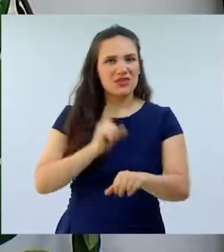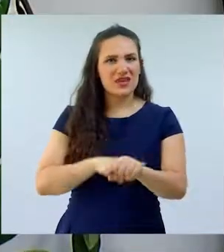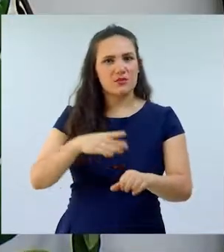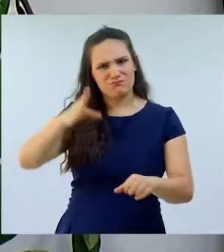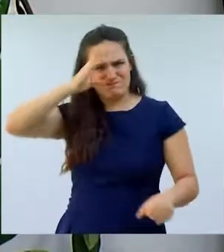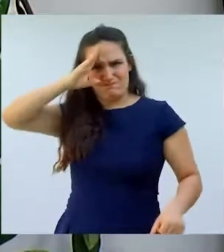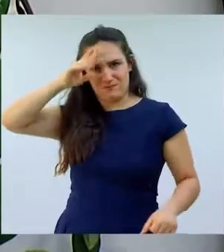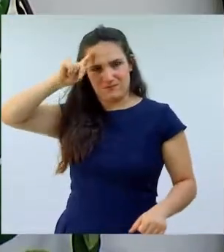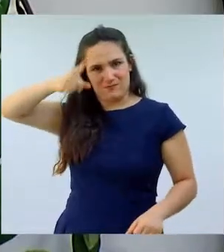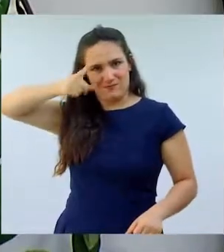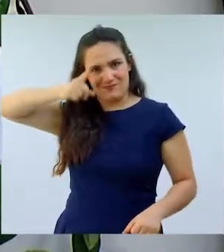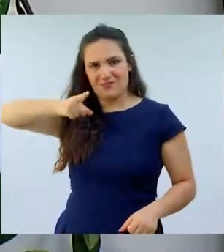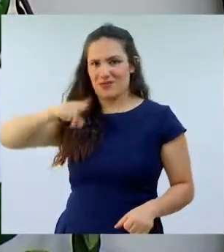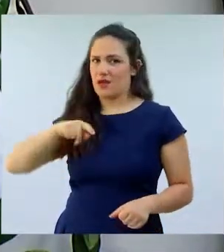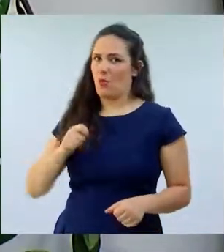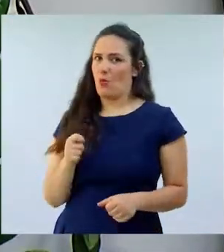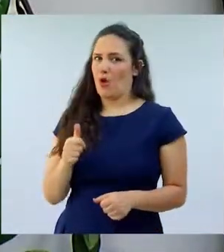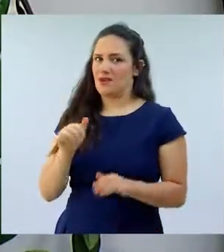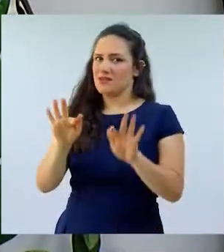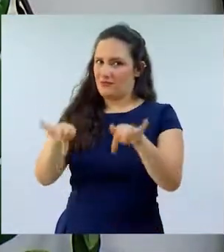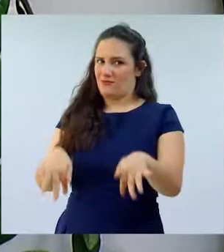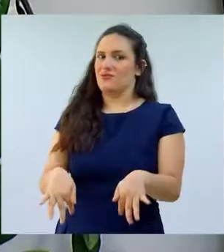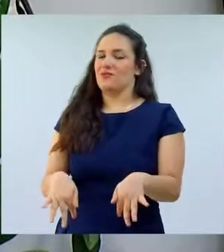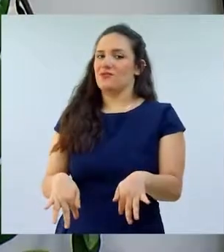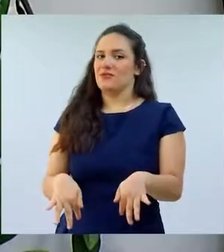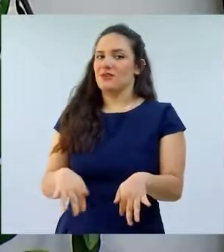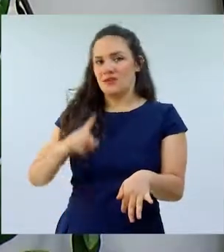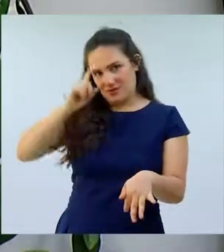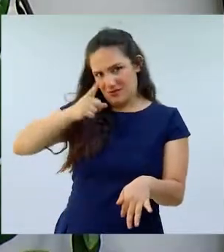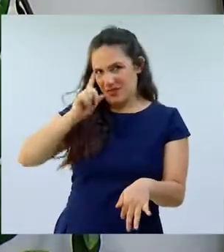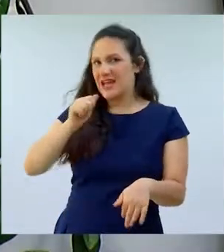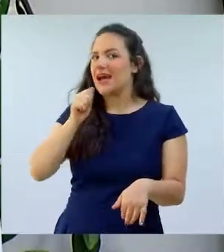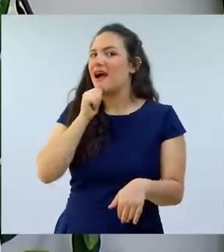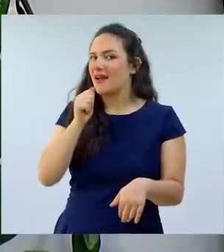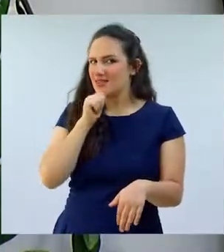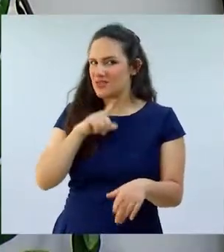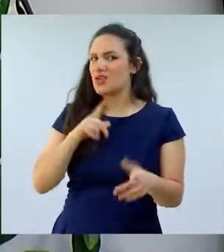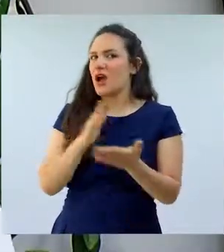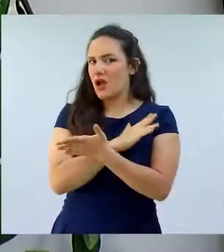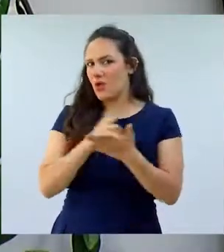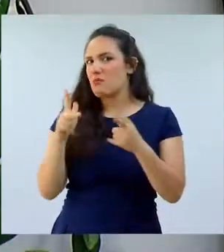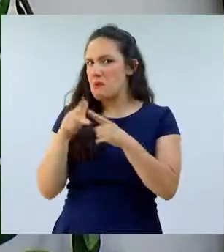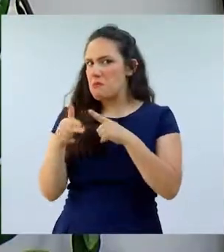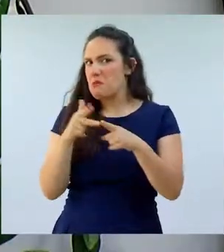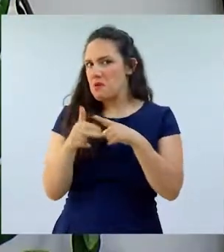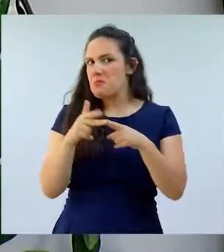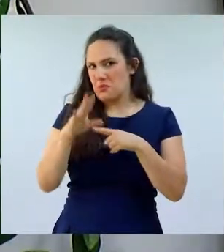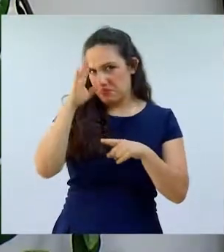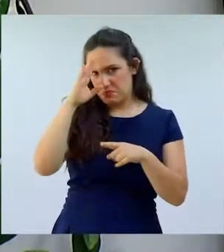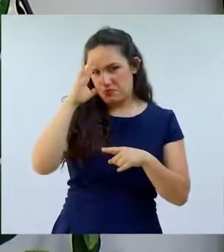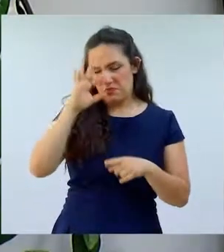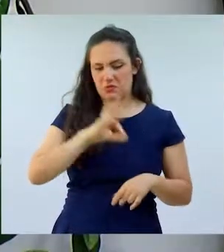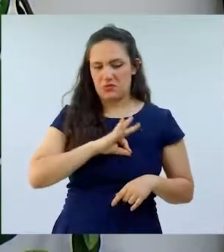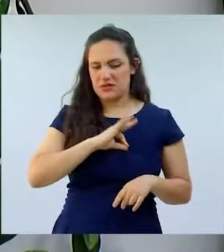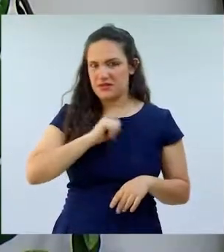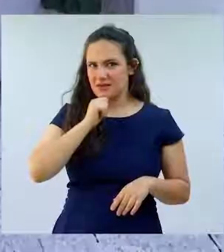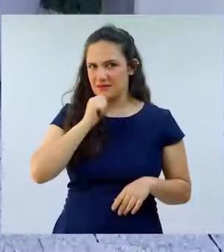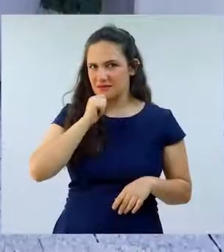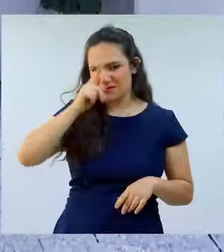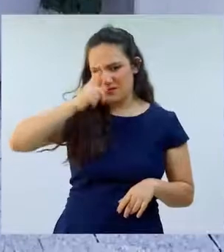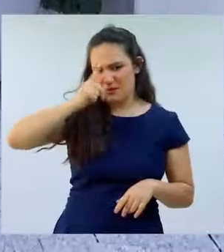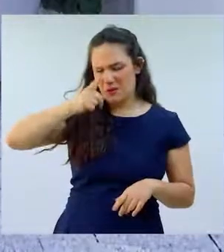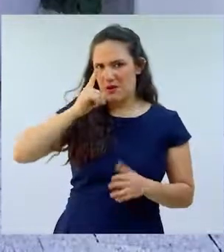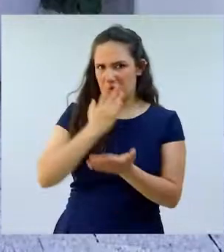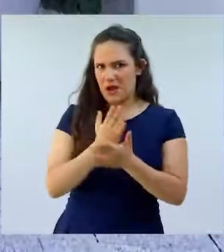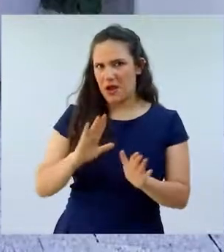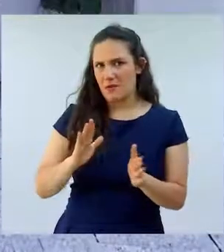Tancredo Neves no colégio eleitoral. Então, ele está falando da época final da ditadura, mas ainda tinha censura, tinha muito patrulhamento dos comportamentos. Participamos de